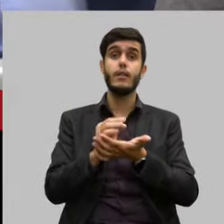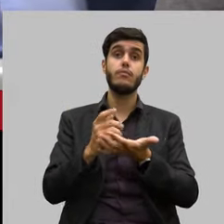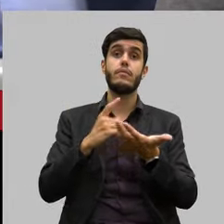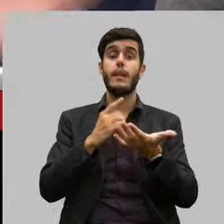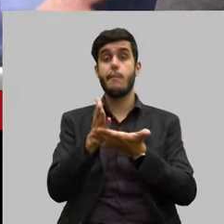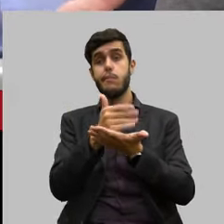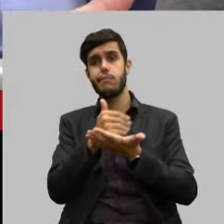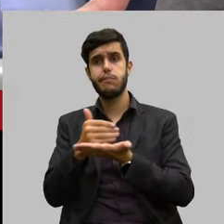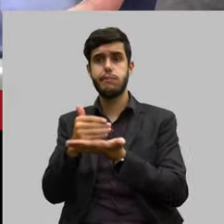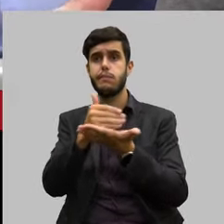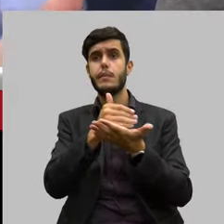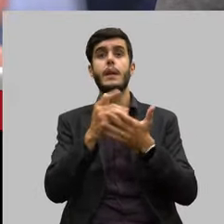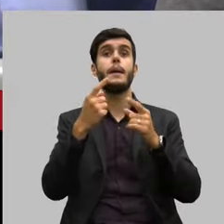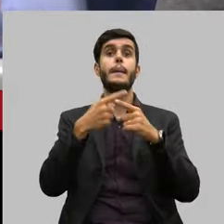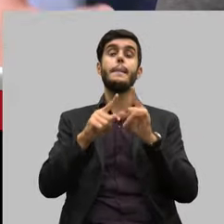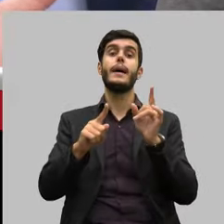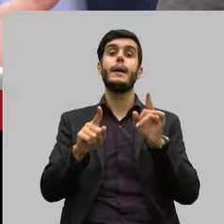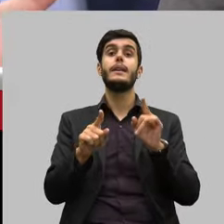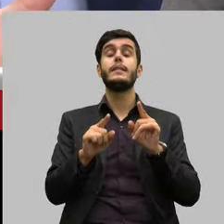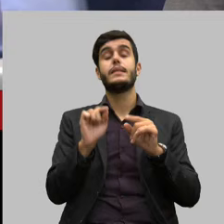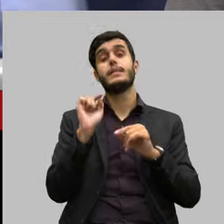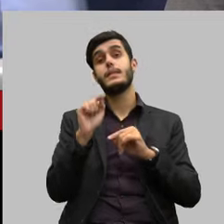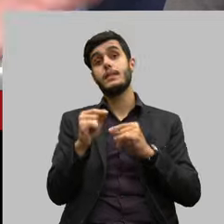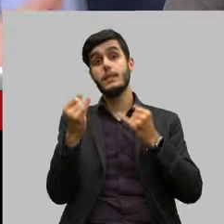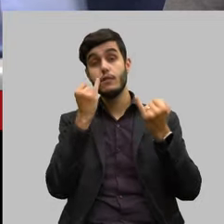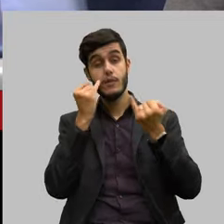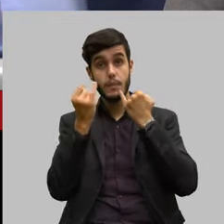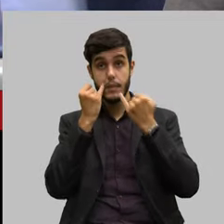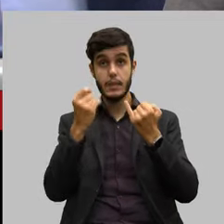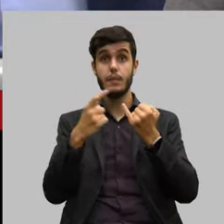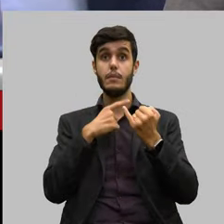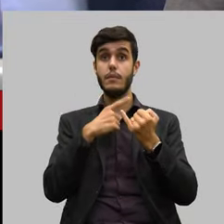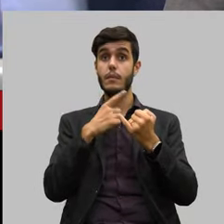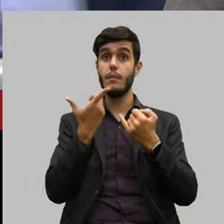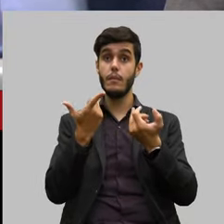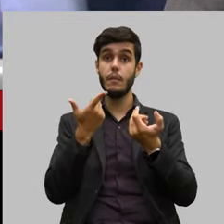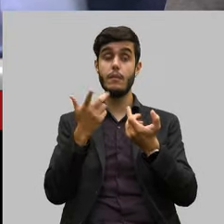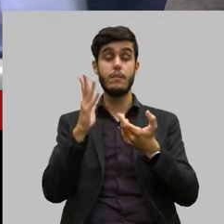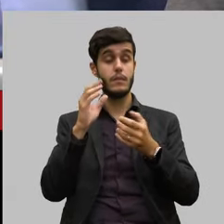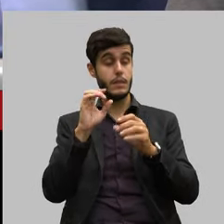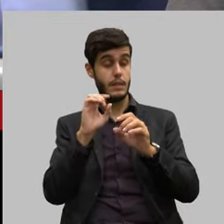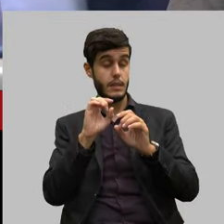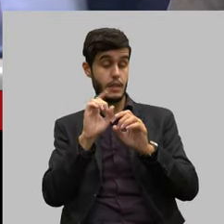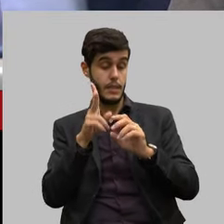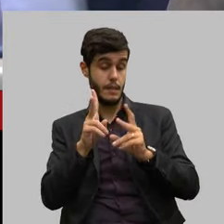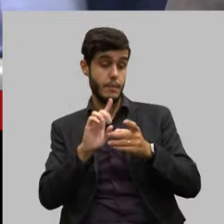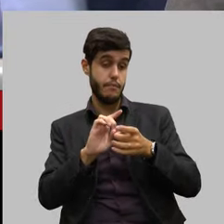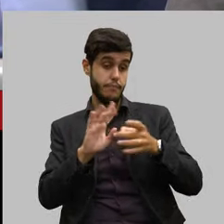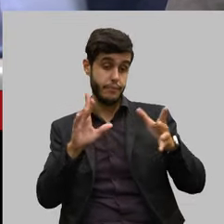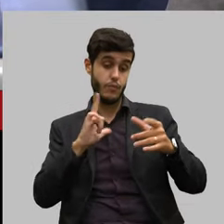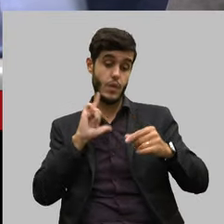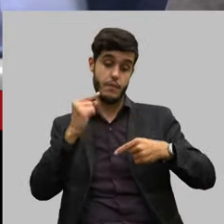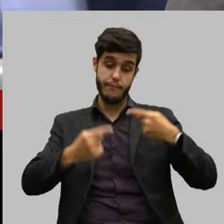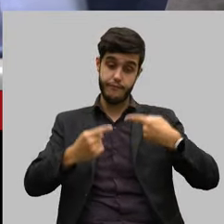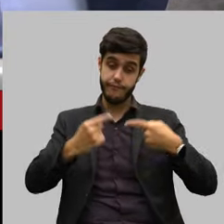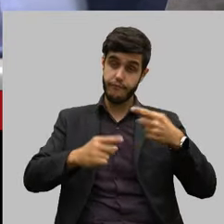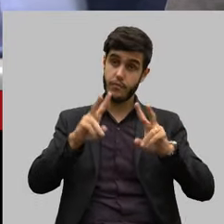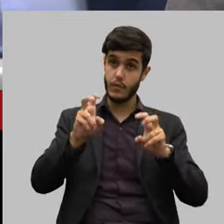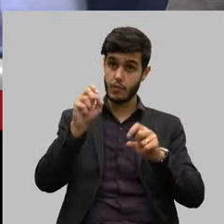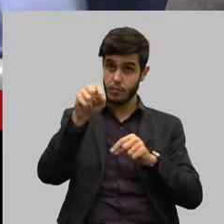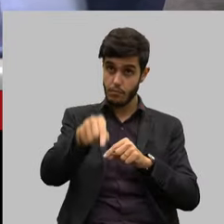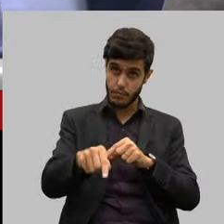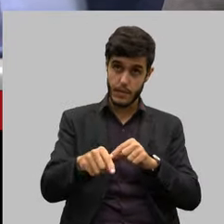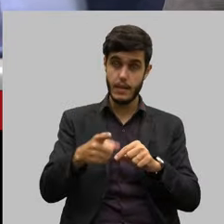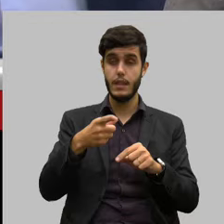mas informação é informação tá dada estamos sempre prontos a debater e tratar dessa auditoria desses